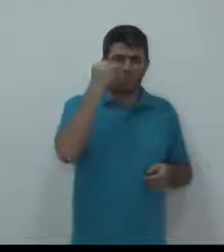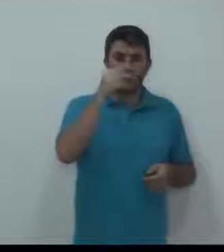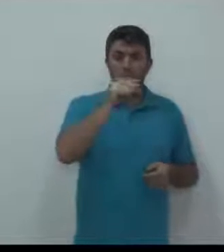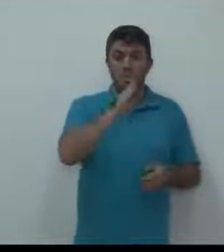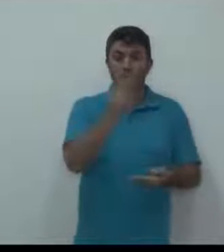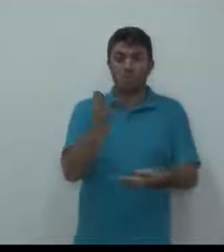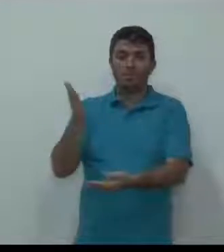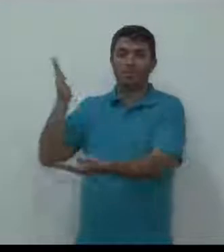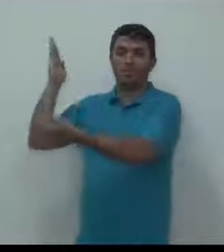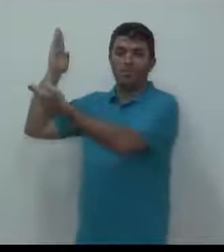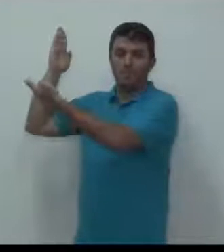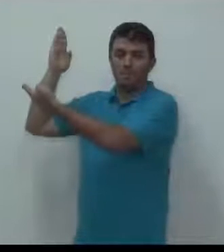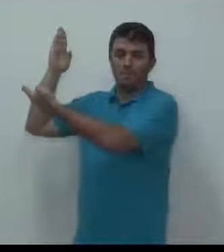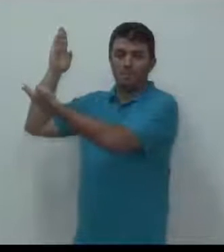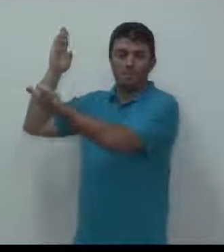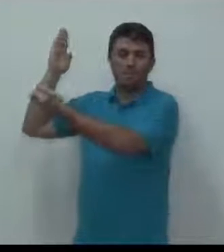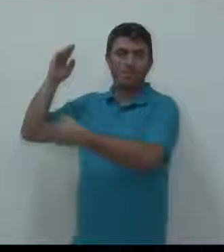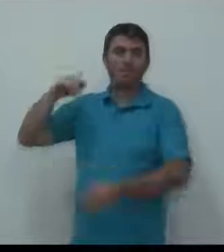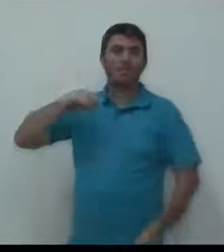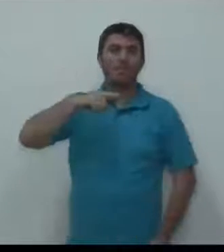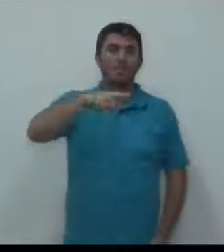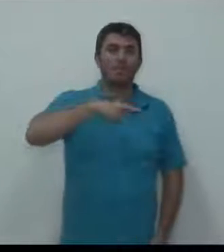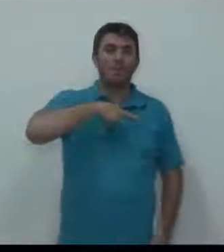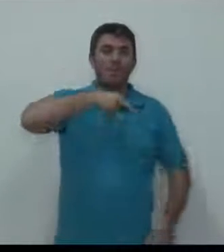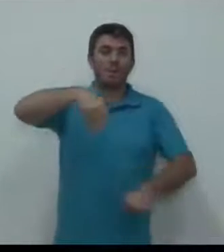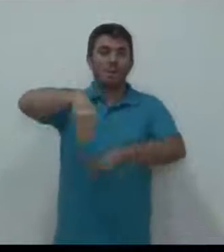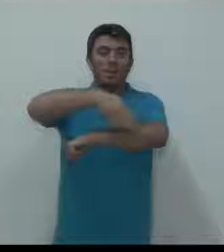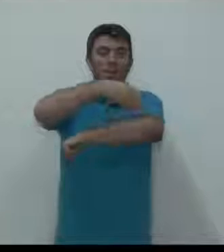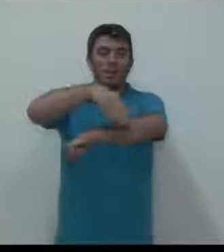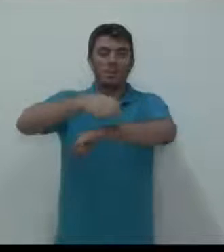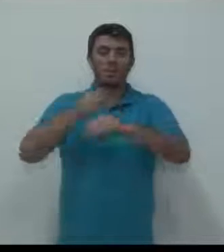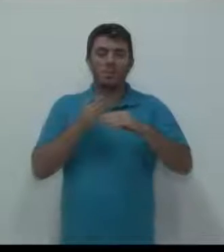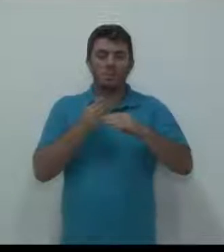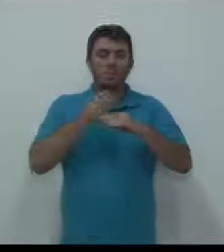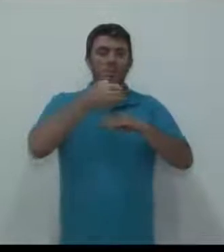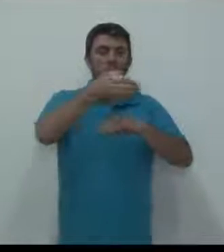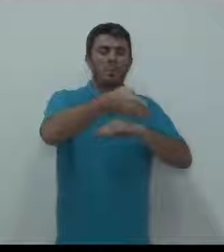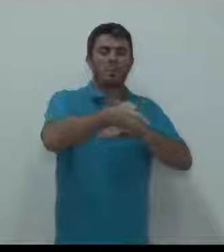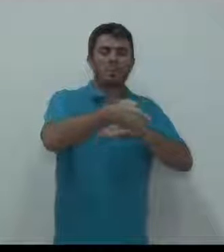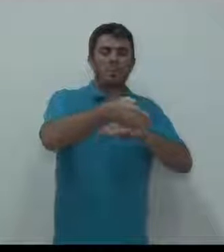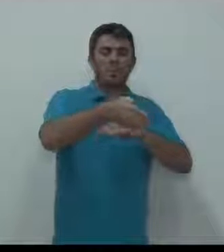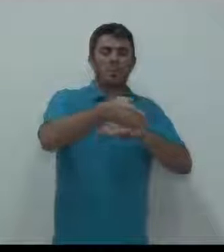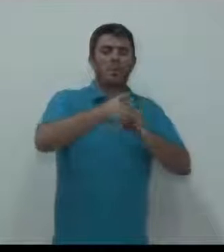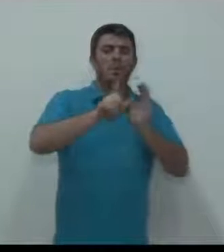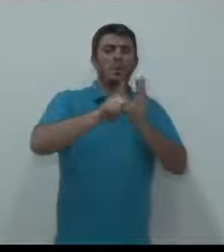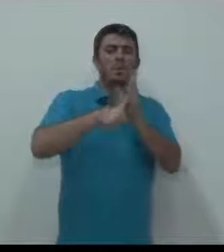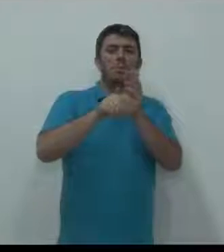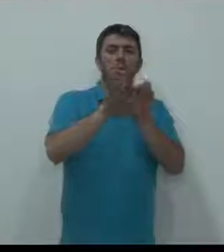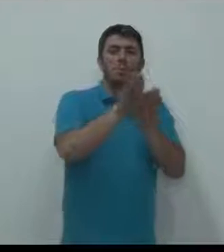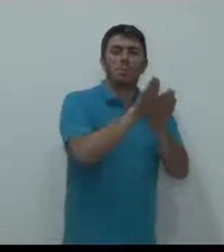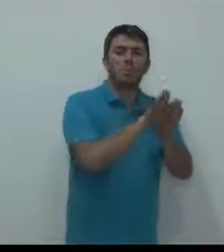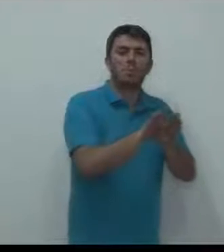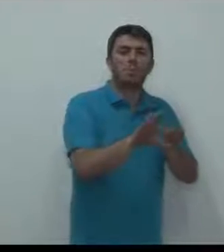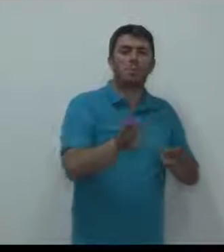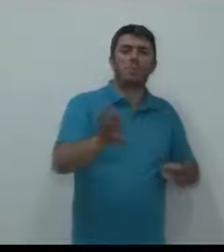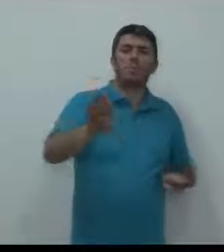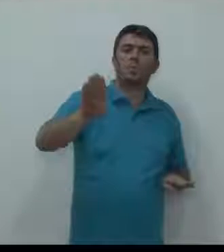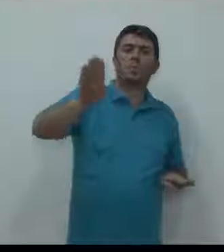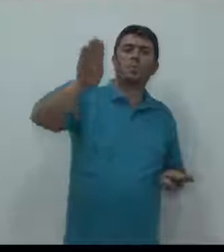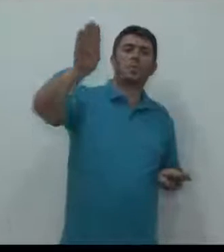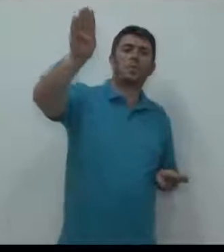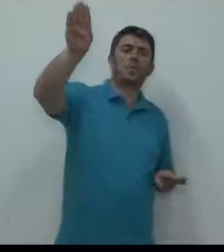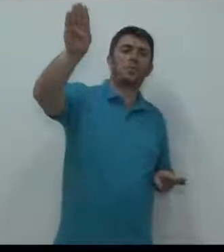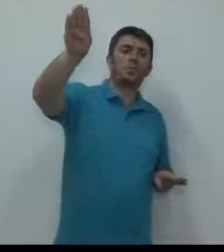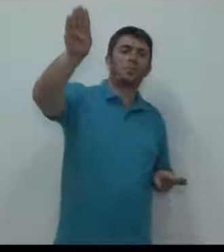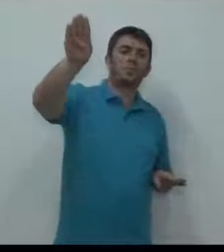até a entrada da fazenda Cachoeira, aí depois ela sobe. Então tinha uma falha no texto,